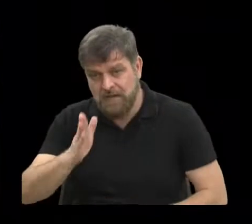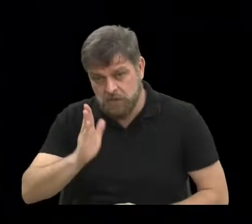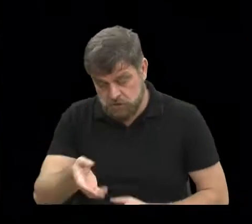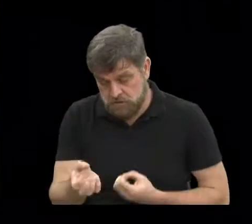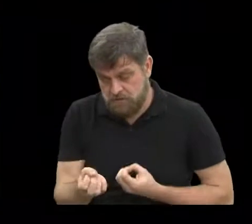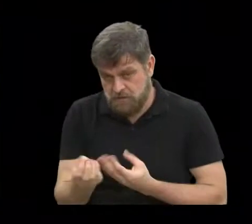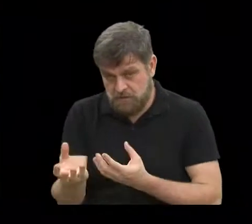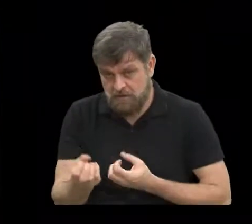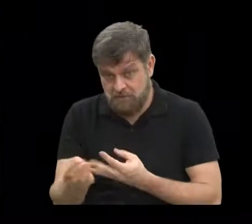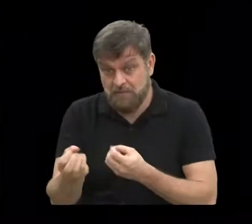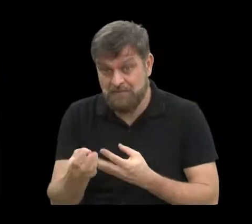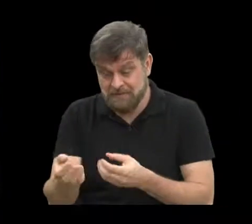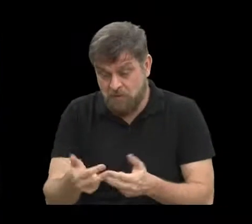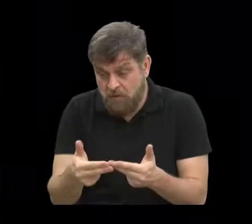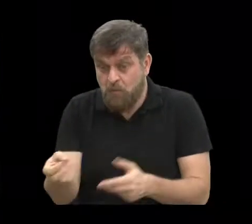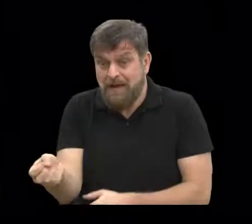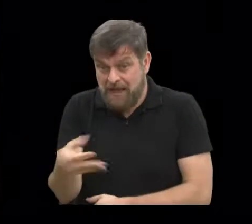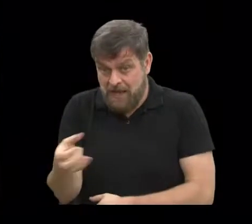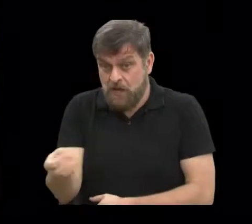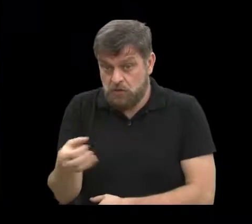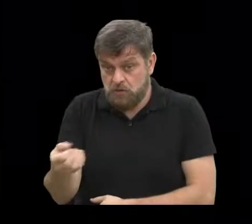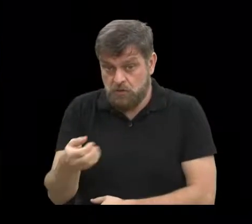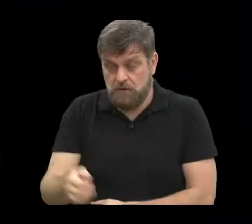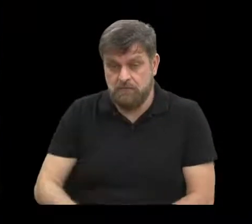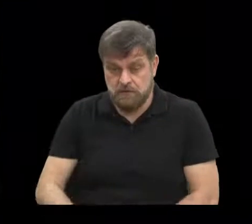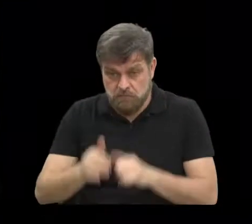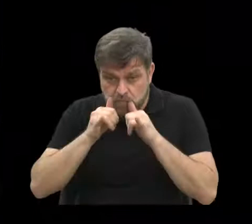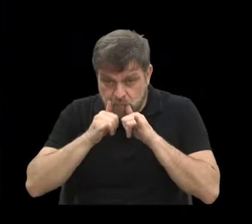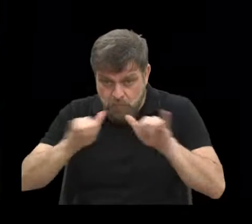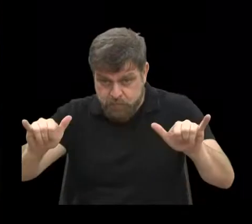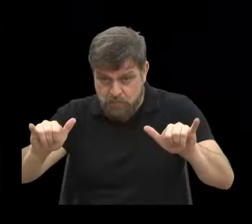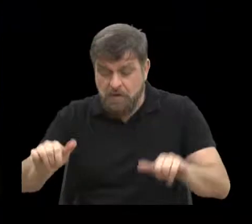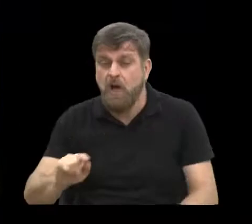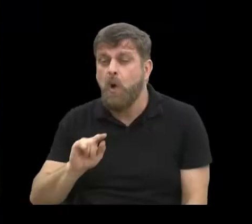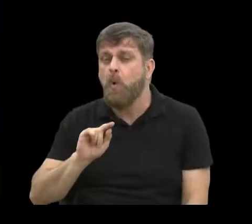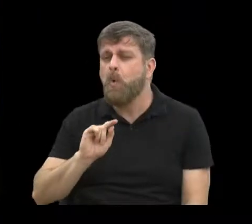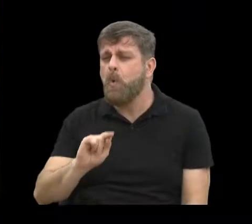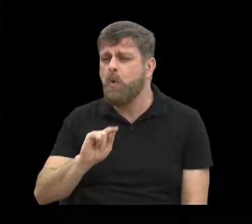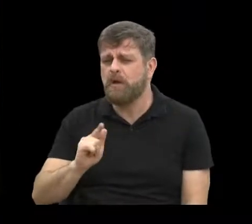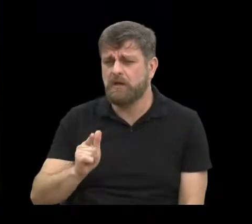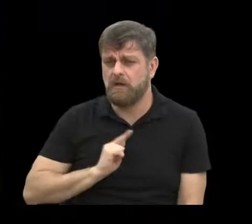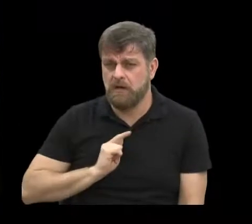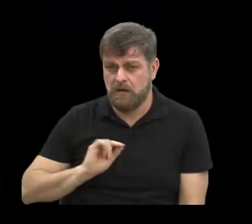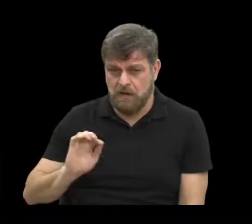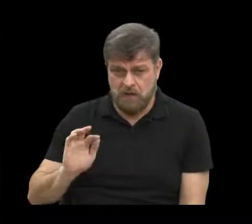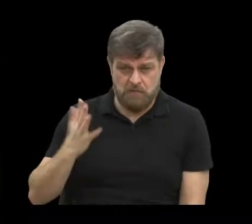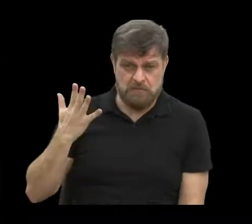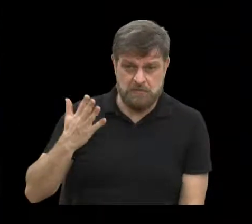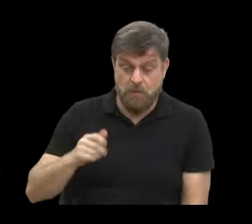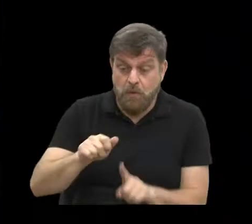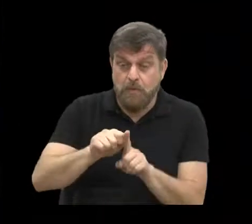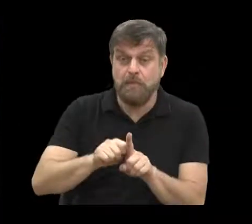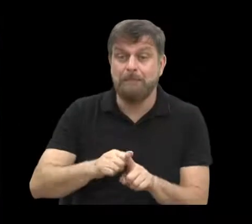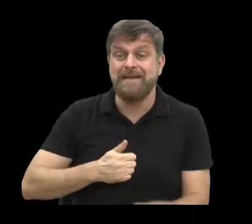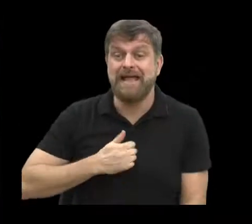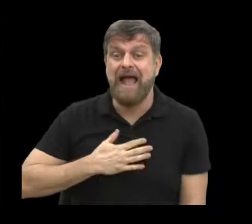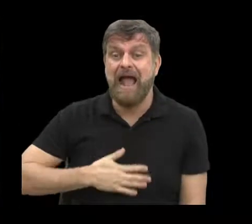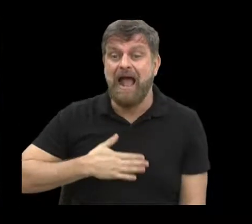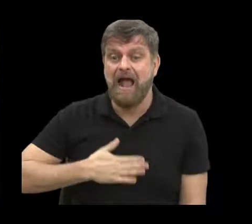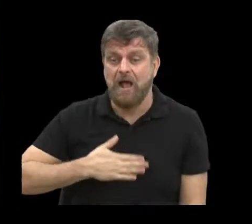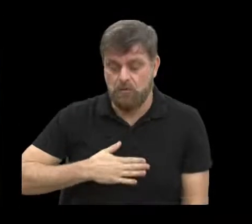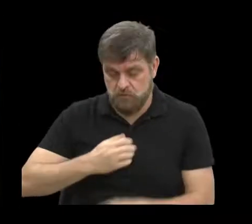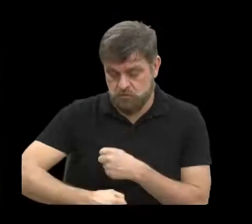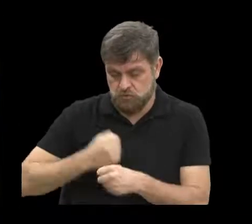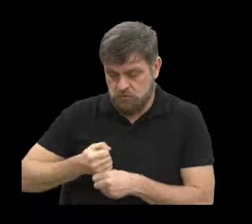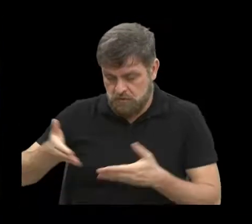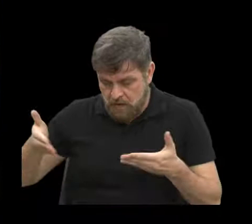informação bem nova que eu trago para vocês, que ela foi dada agora em agosto desse ano, que